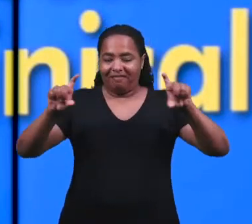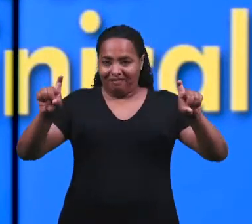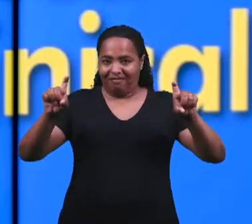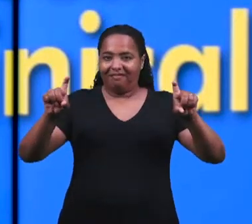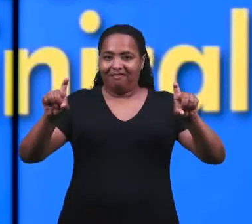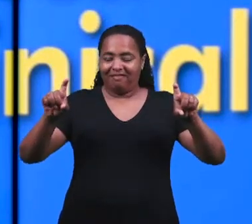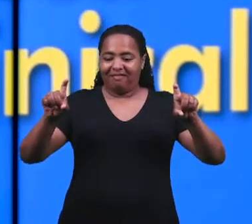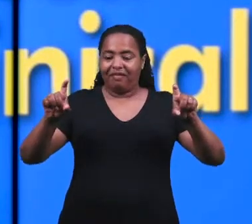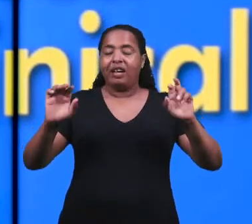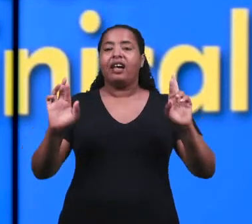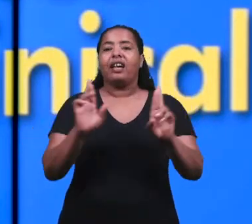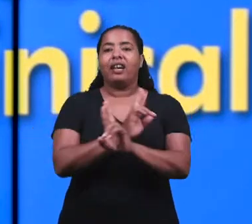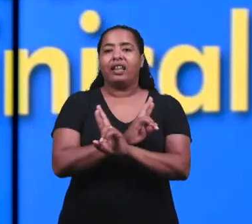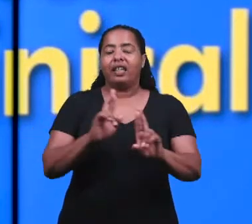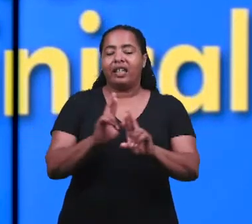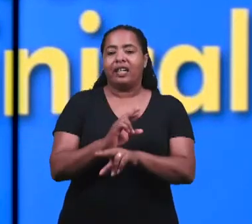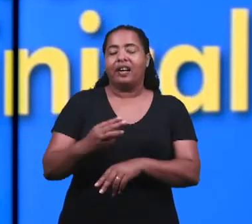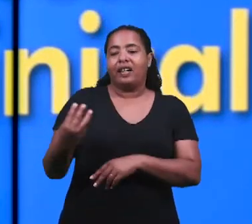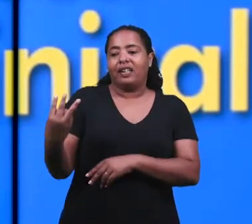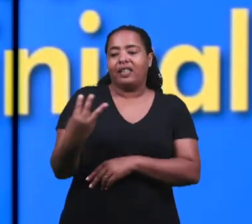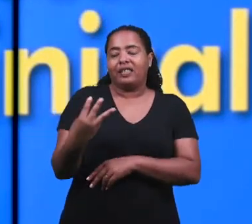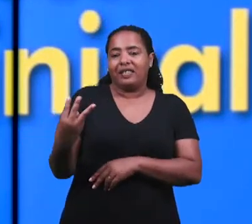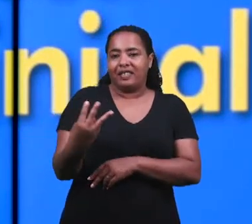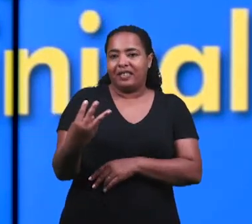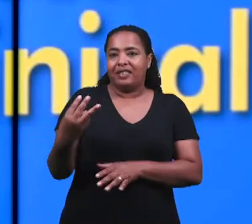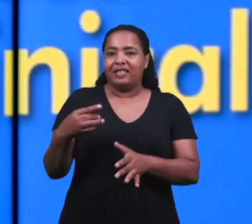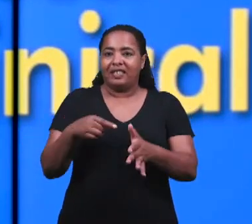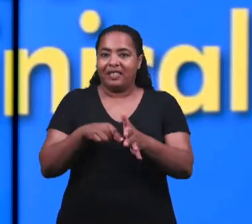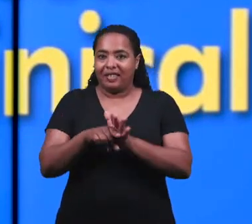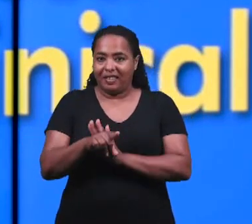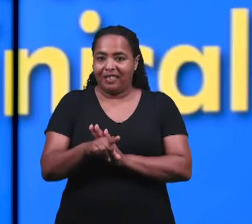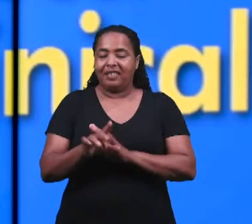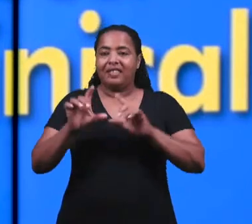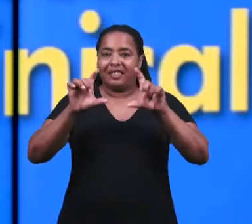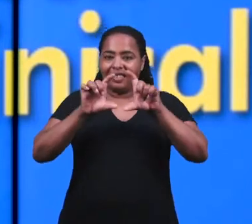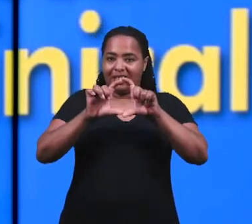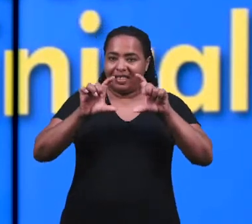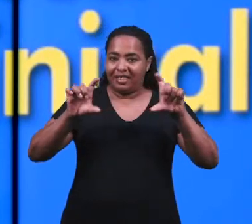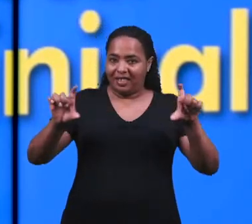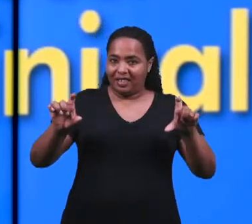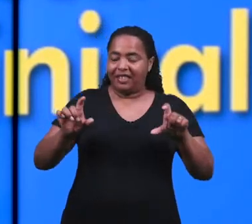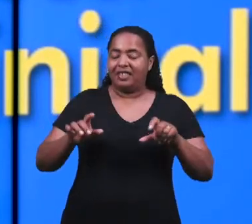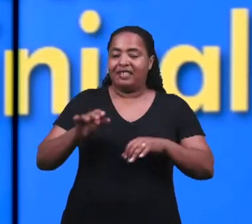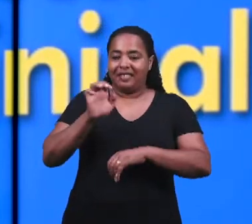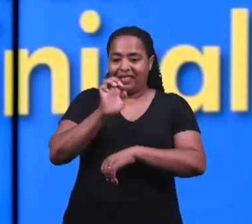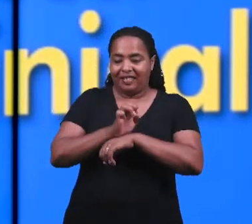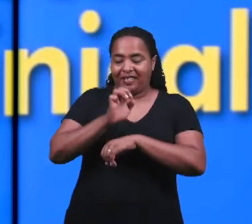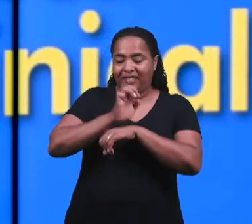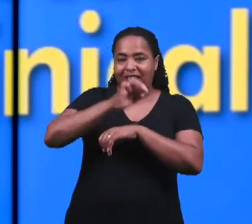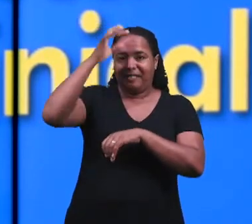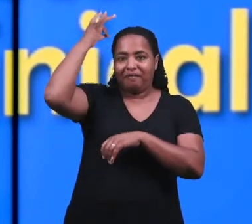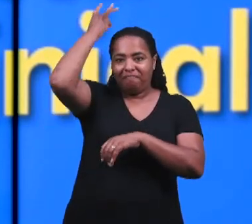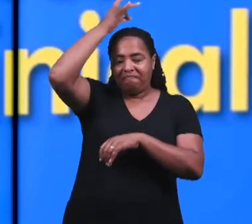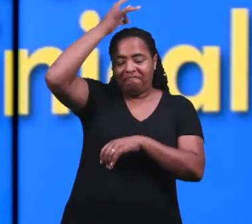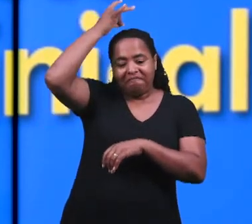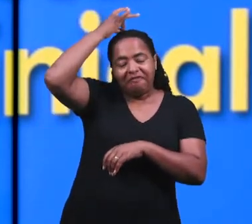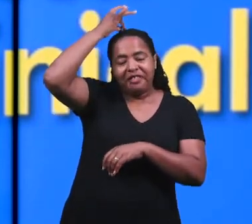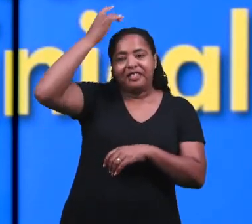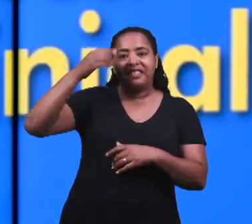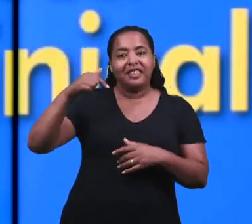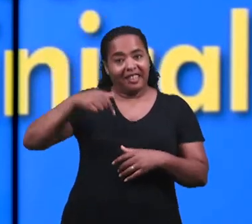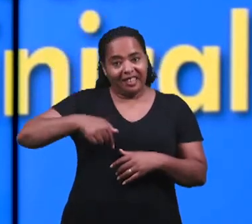frase, uma frase relacionada à nossa terceira pergunta. E essa frase vem do estado do Espírito Santo, aqui onde